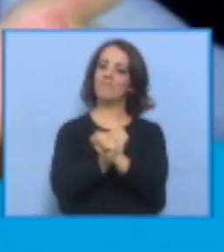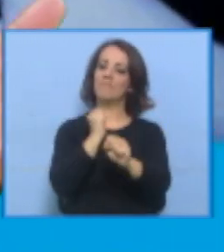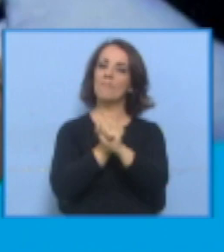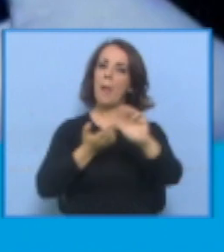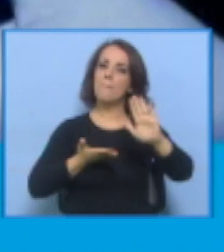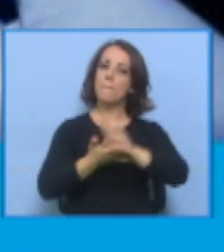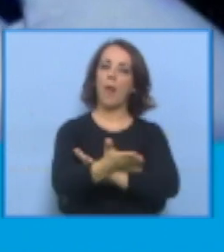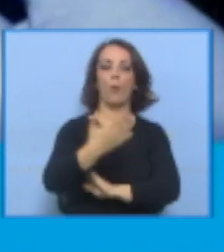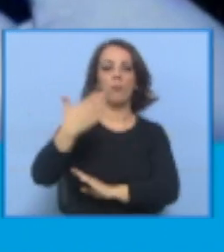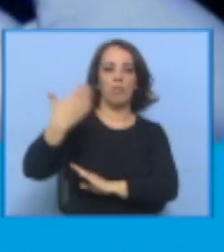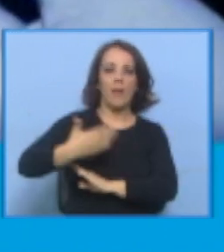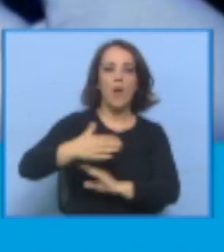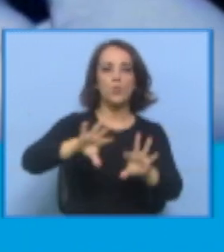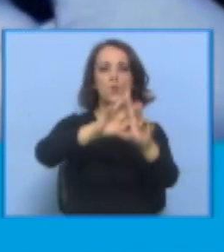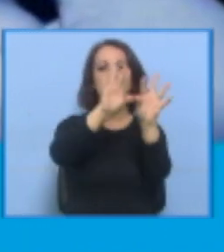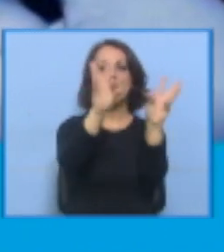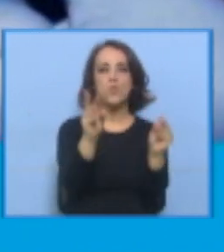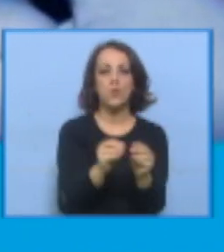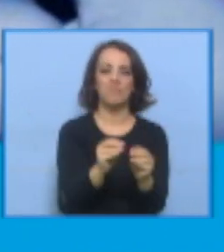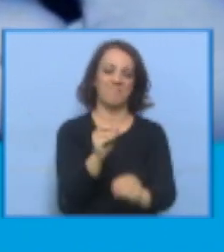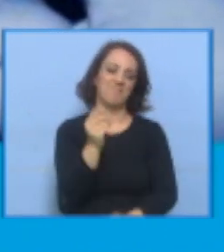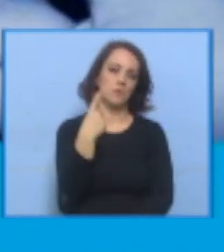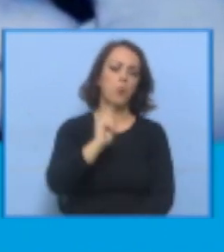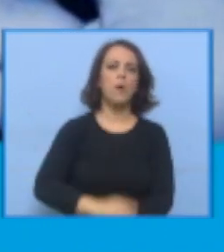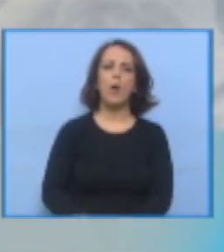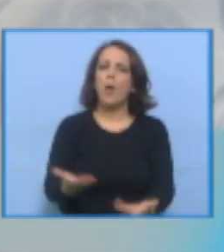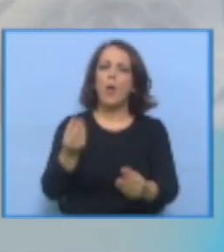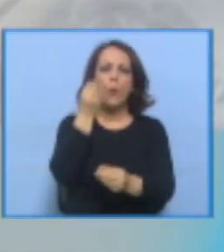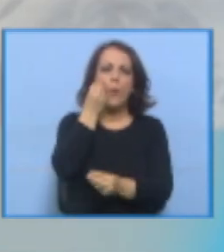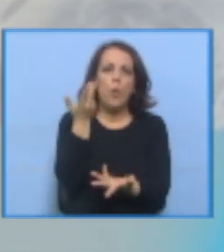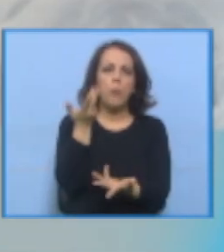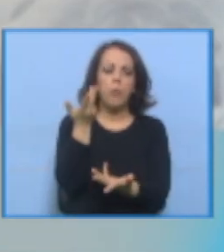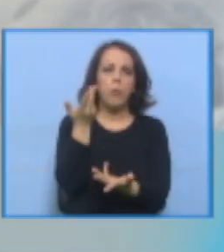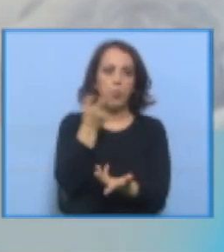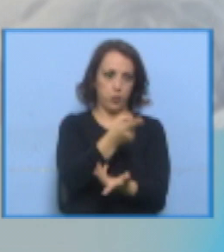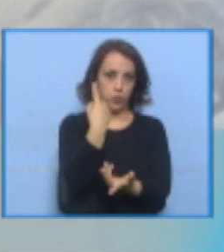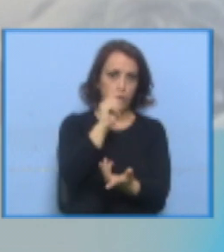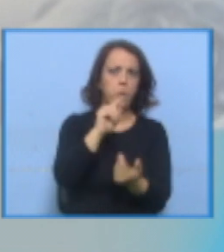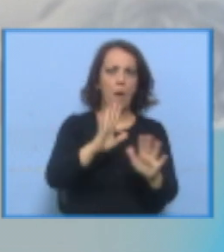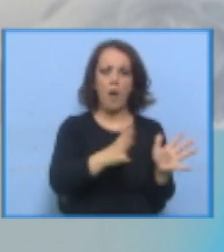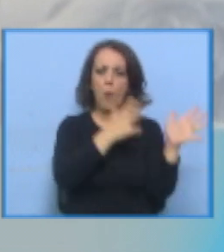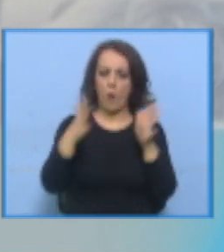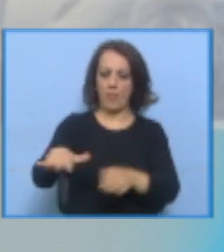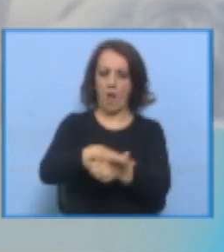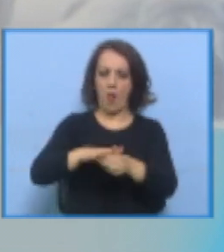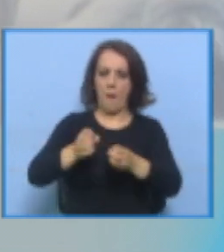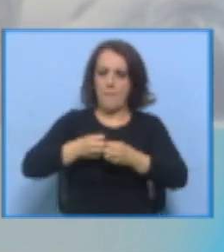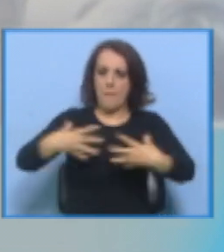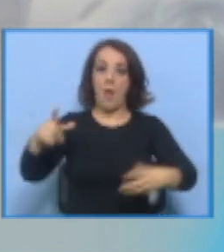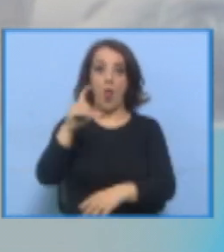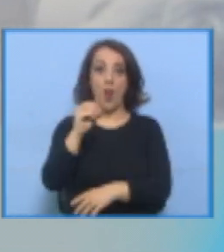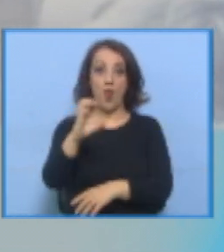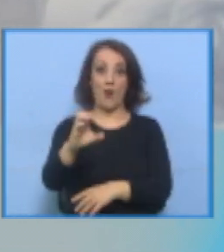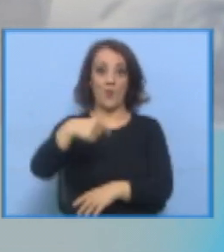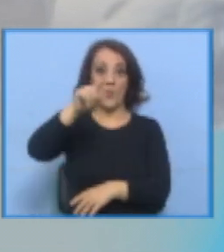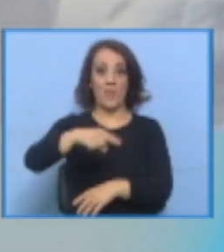com direitos. Porque então o rápido crescimento deste setor, no comunicado que a LOC emite para este